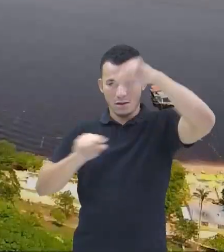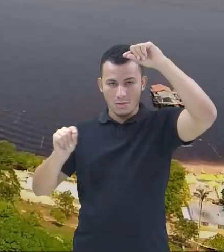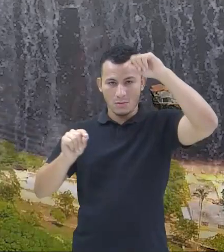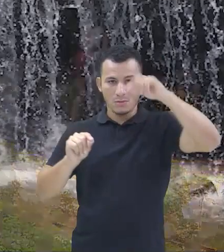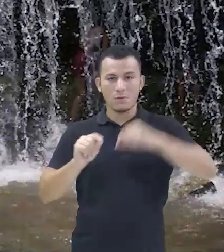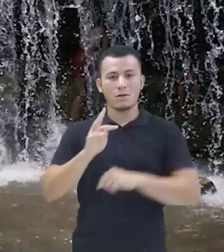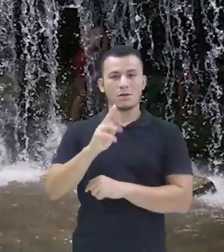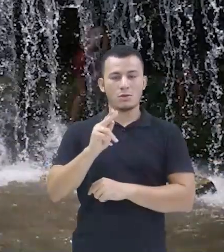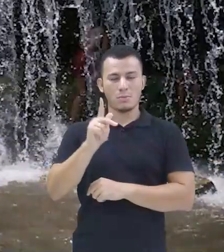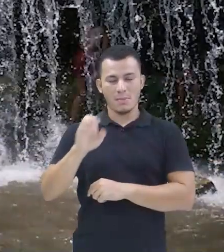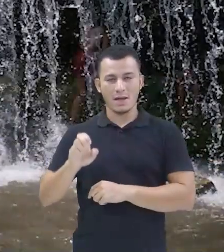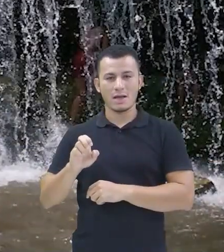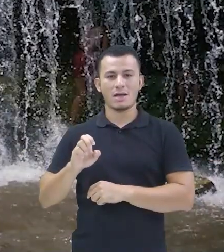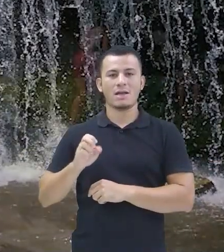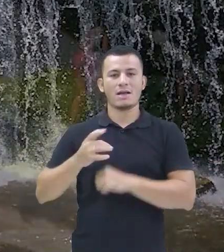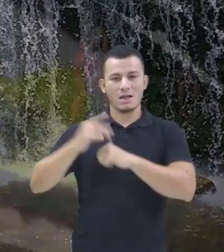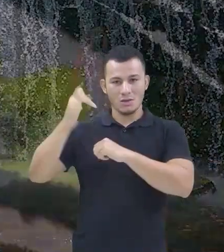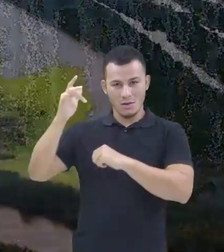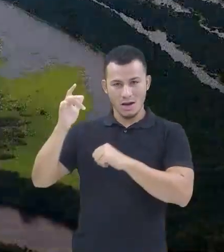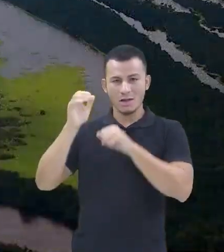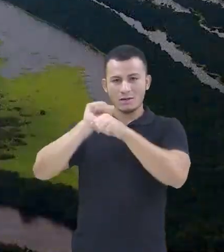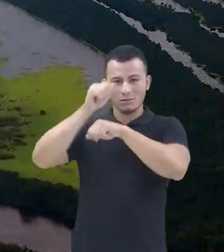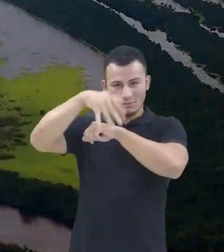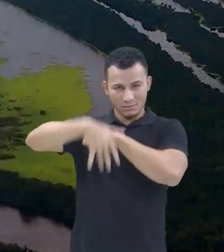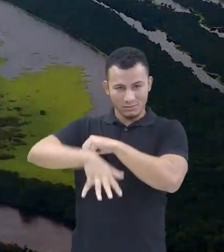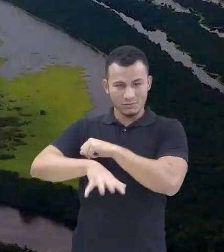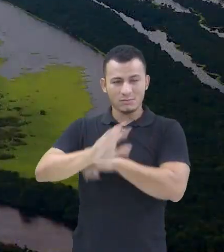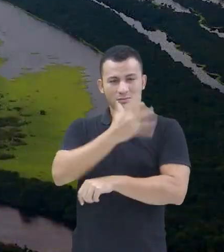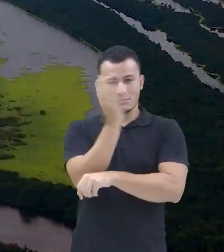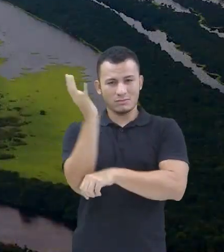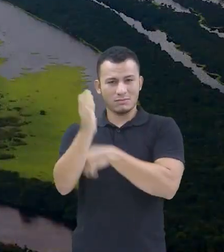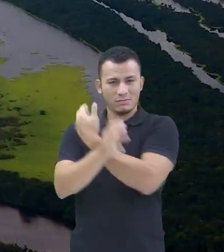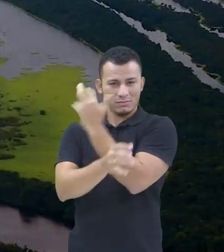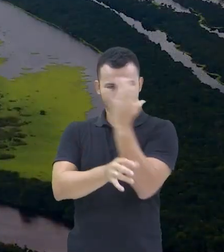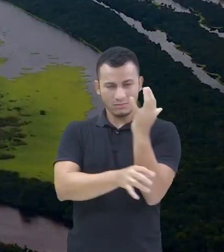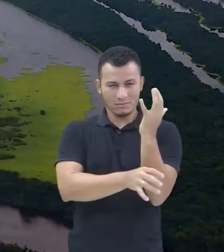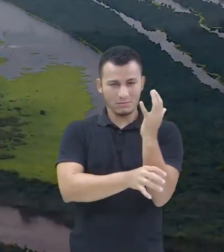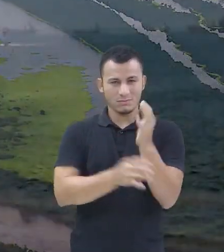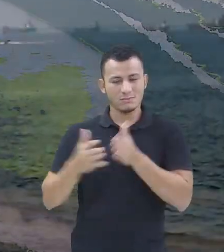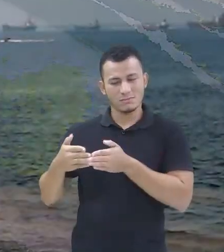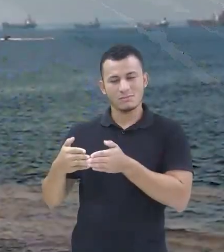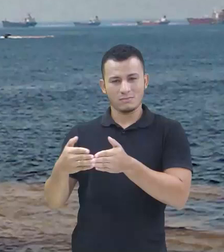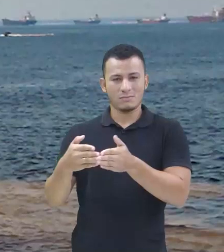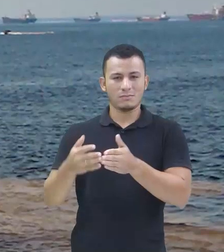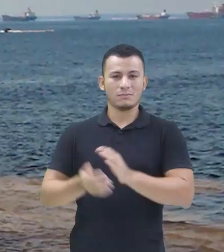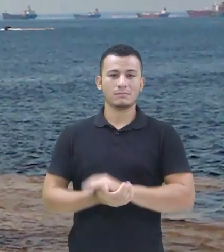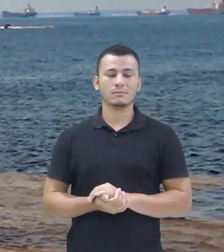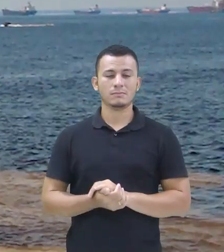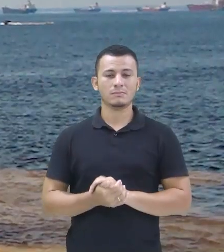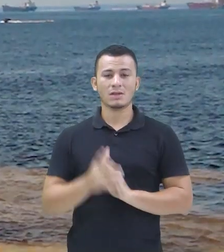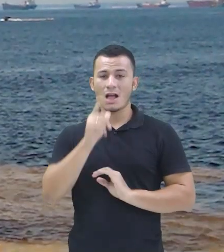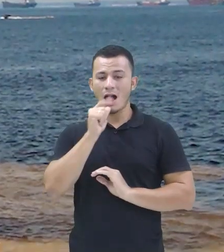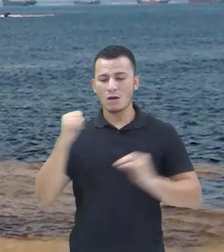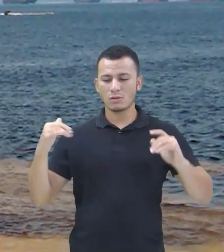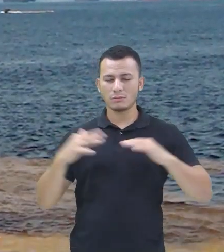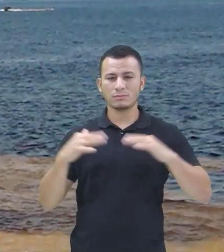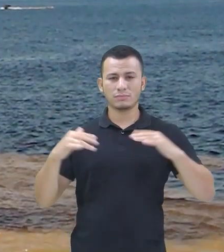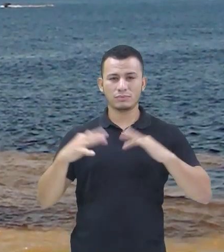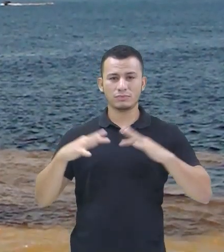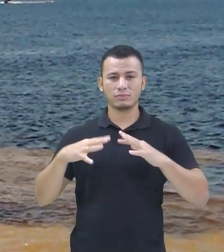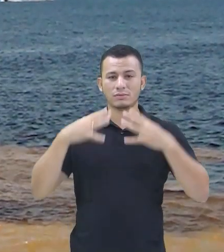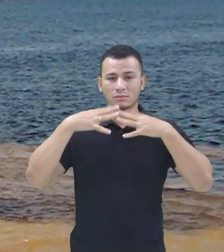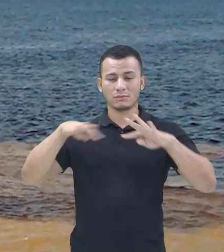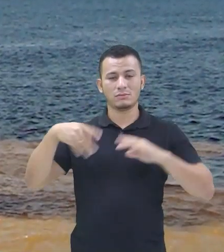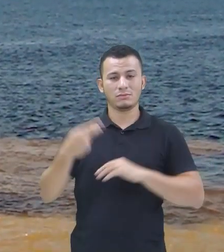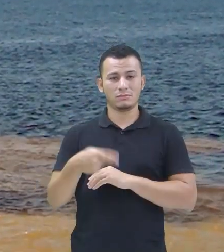Praia Dourada, Cachoeira do Paricatuba, Parque Nacional de Anavilhanas. O Encontro das Águas, um fenômeno